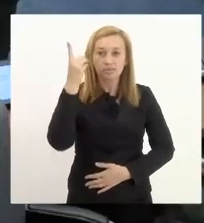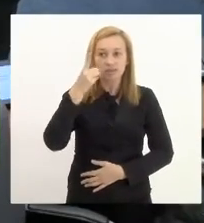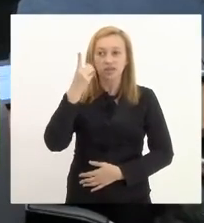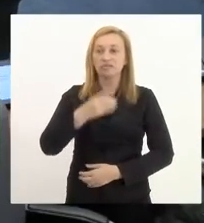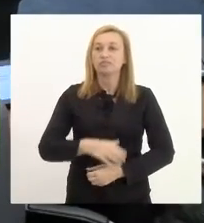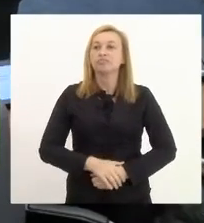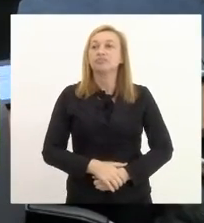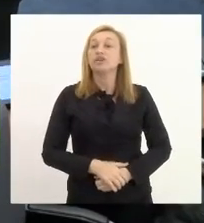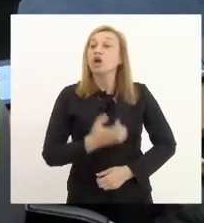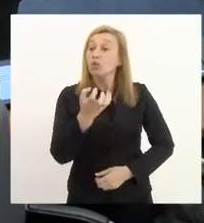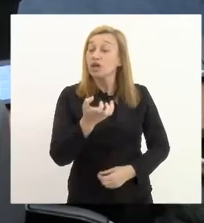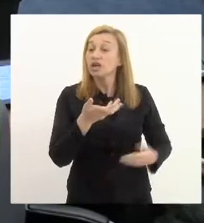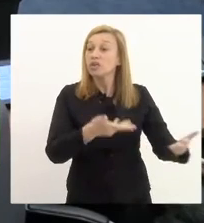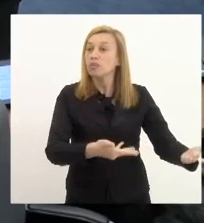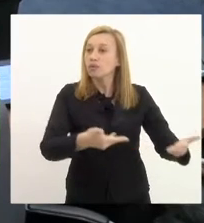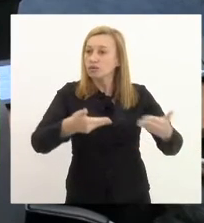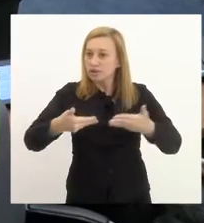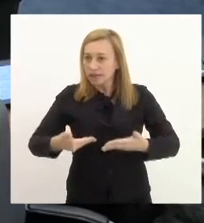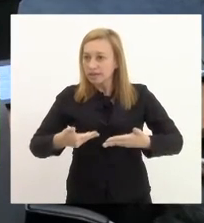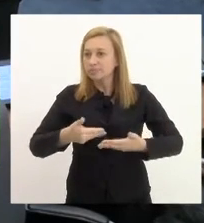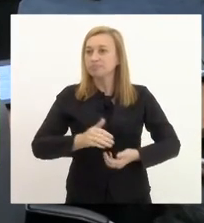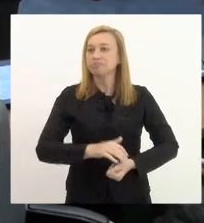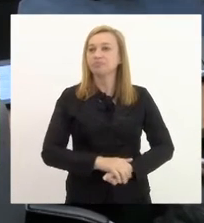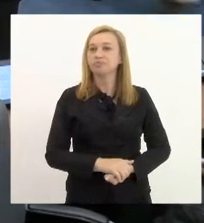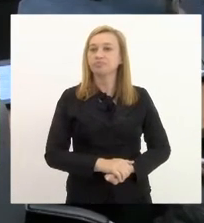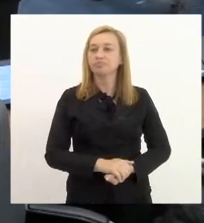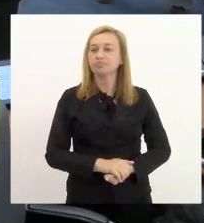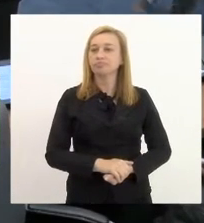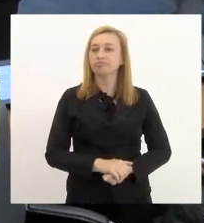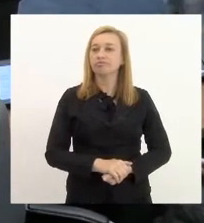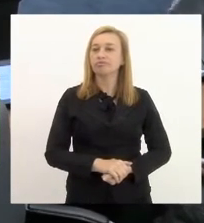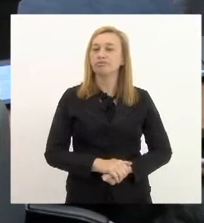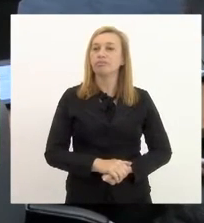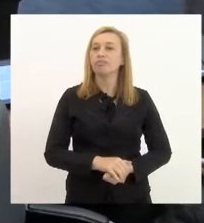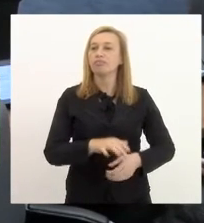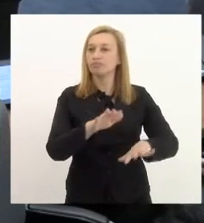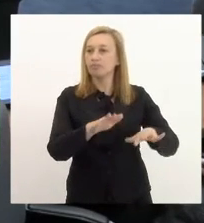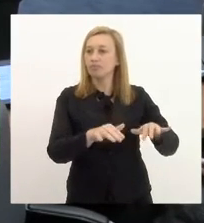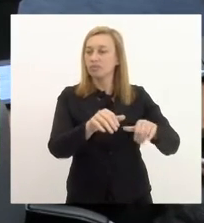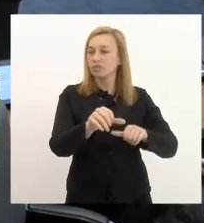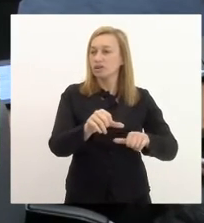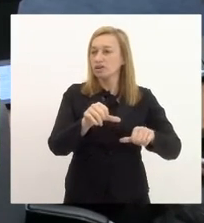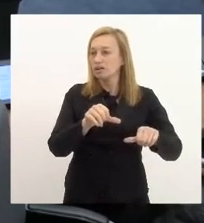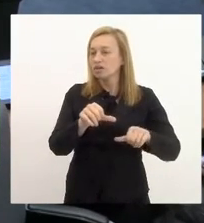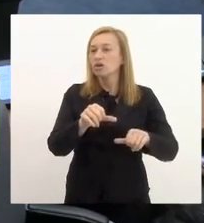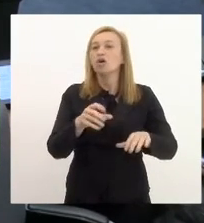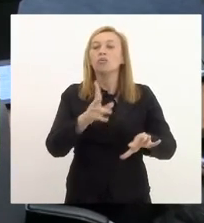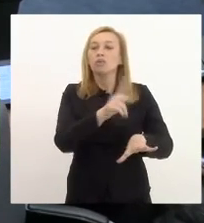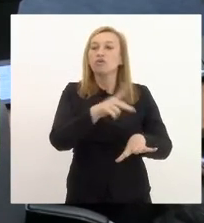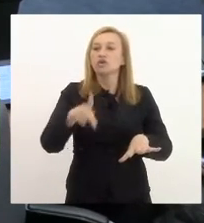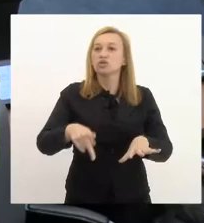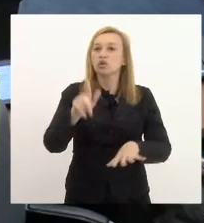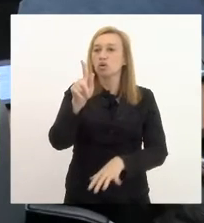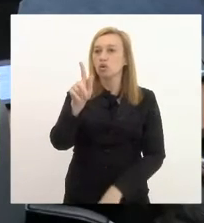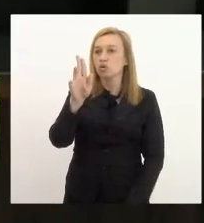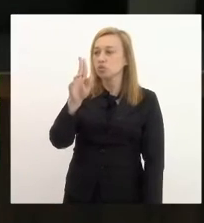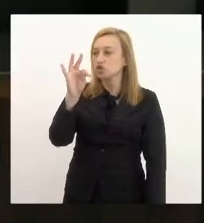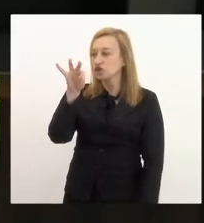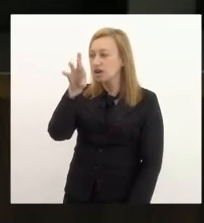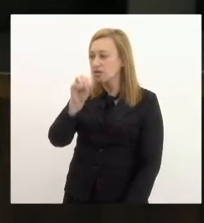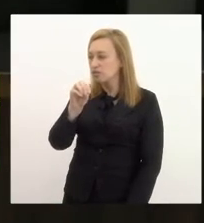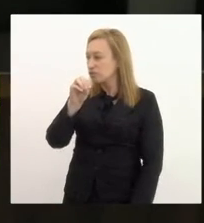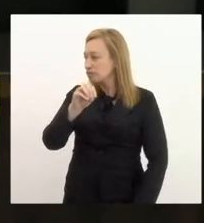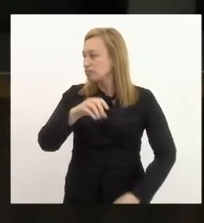e eu queria convidar na alternância o professor Gustavo Miranda do